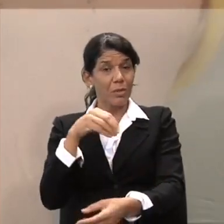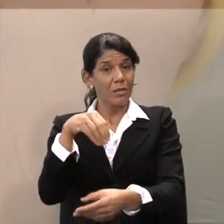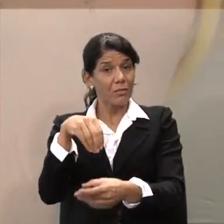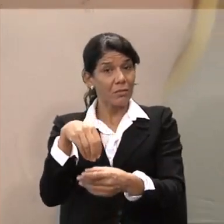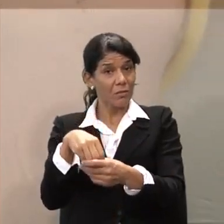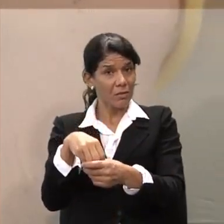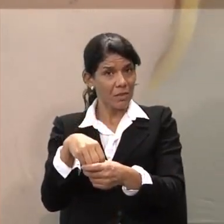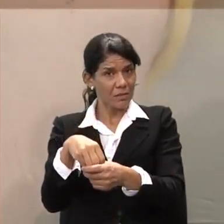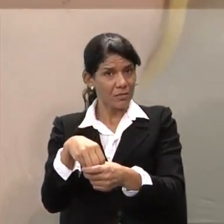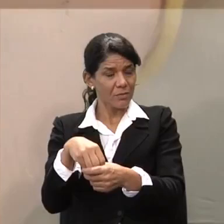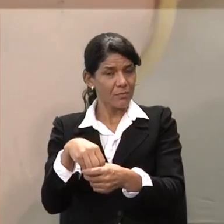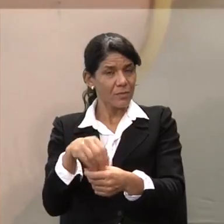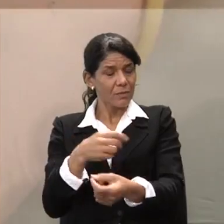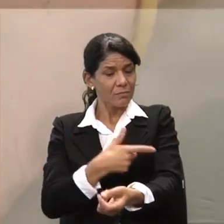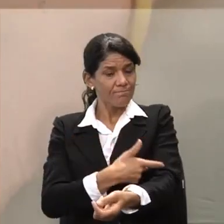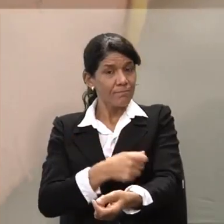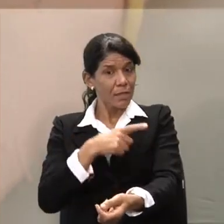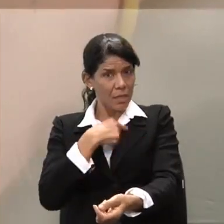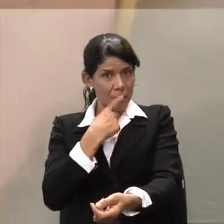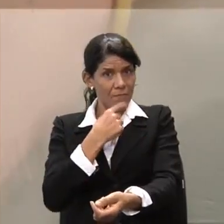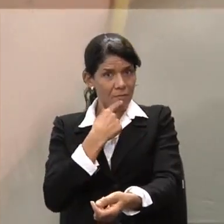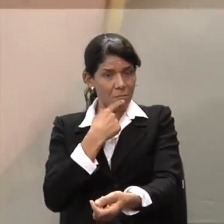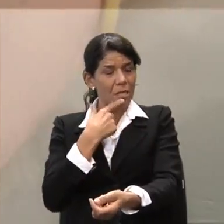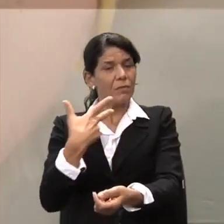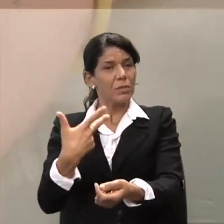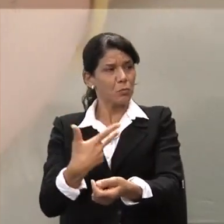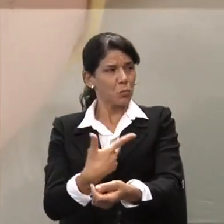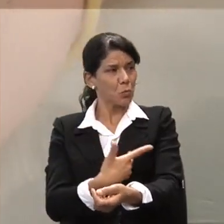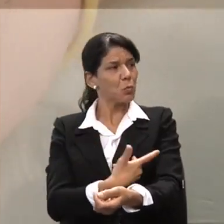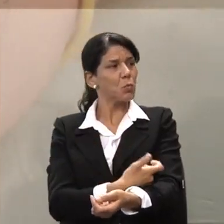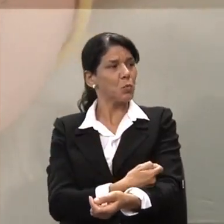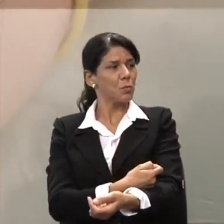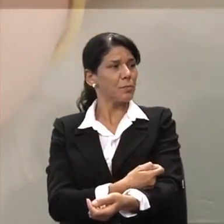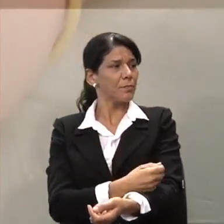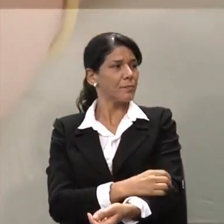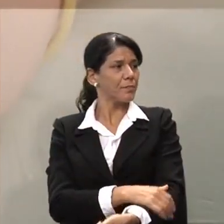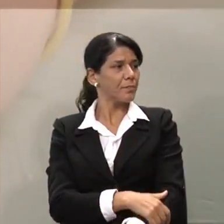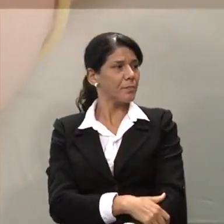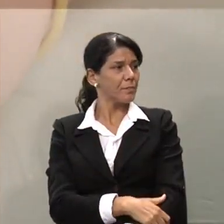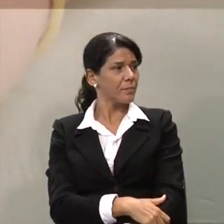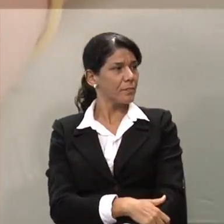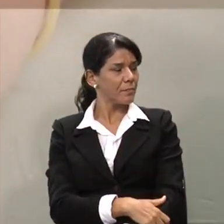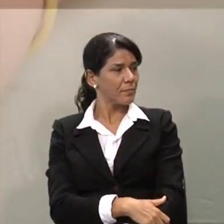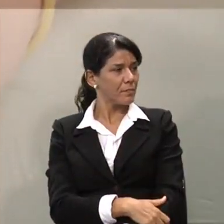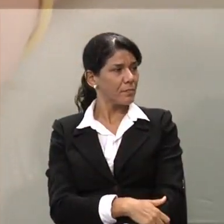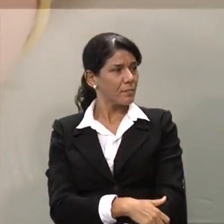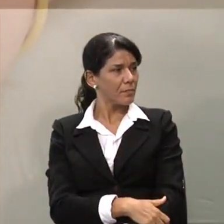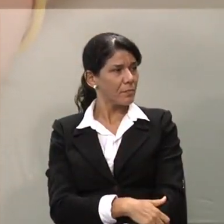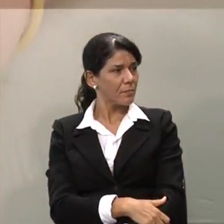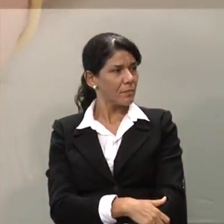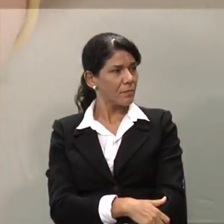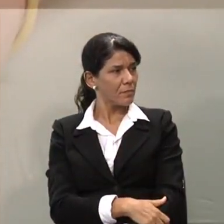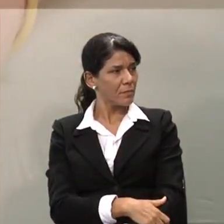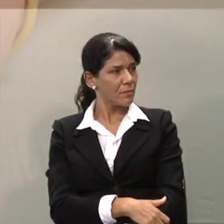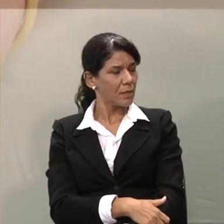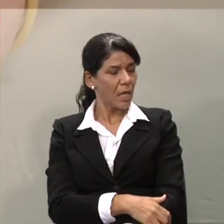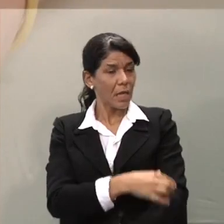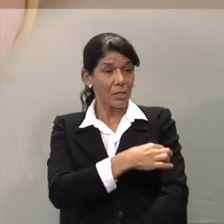dentro da veia. Retiro o garrote antes da administração e prossigo administrando o